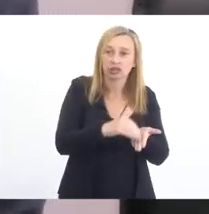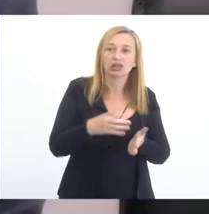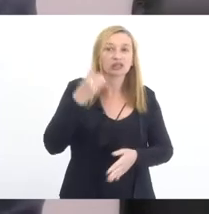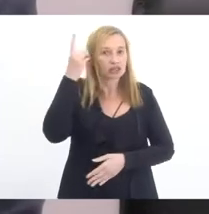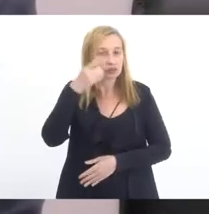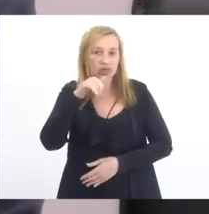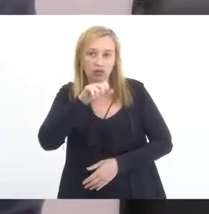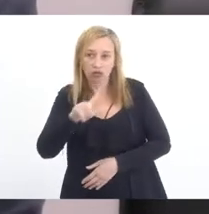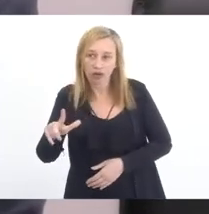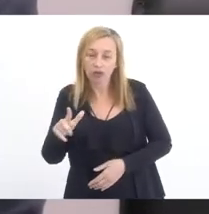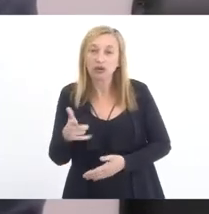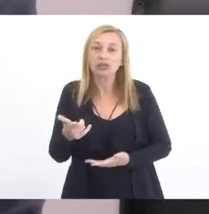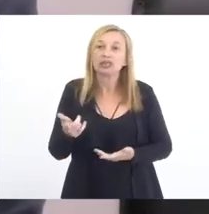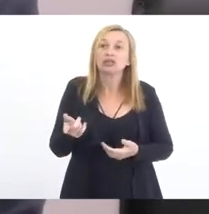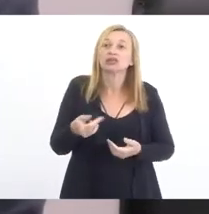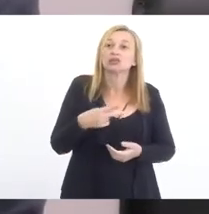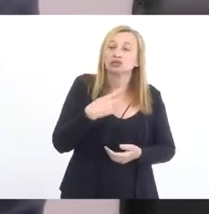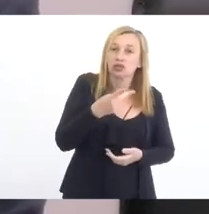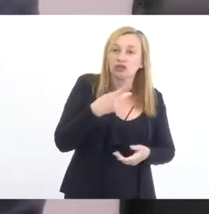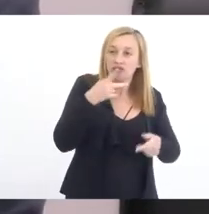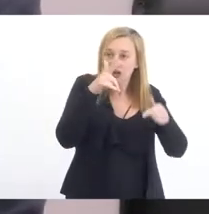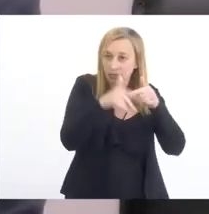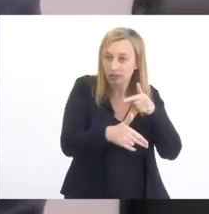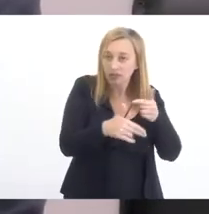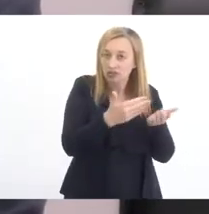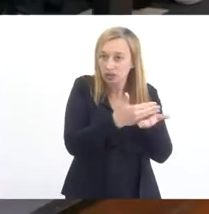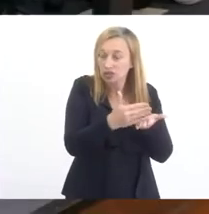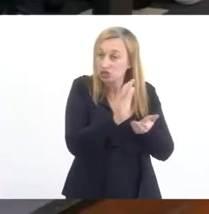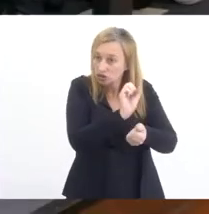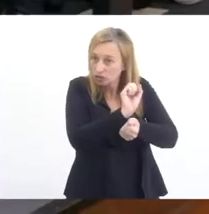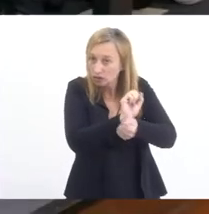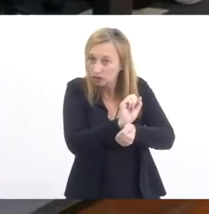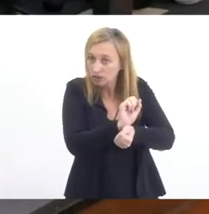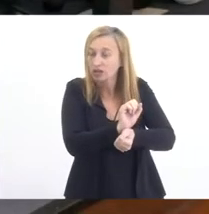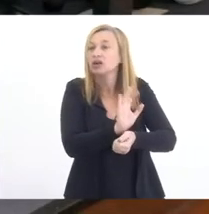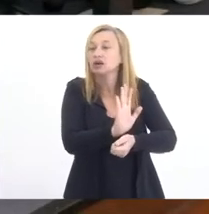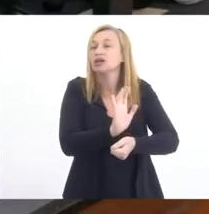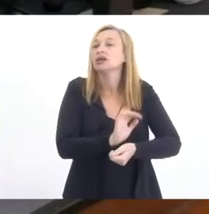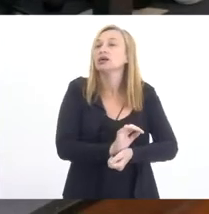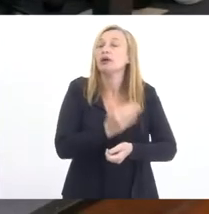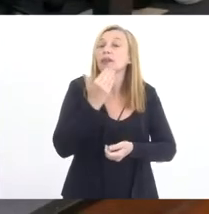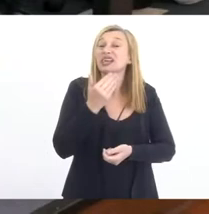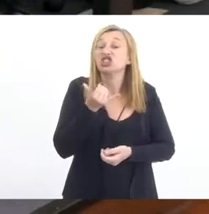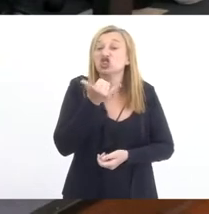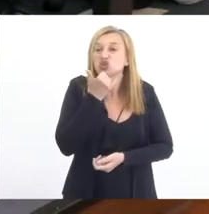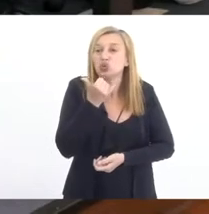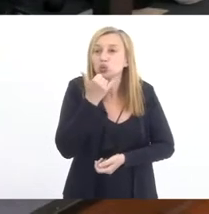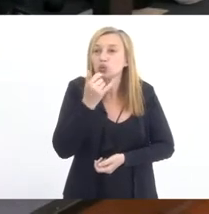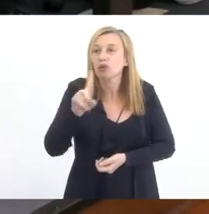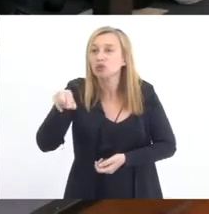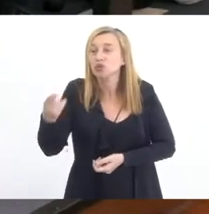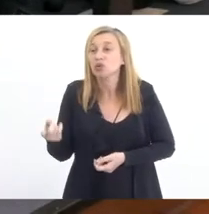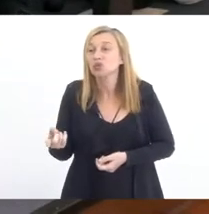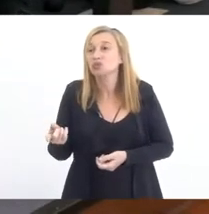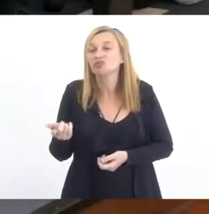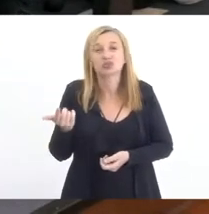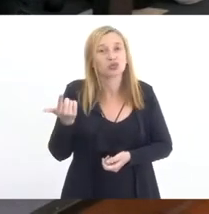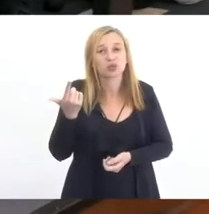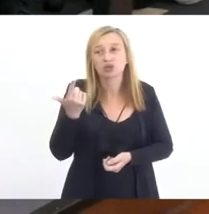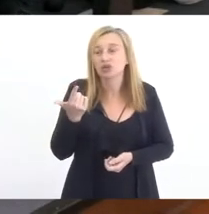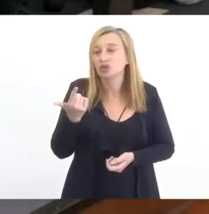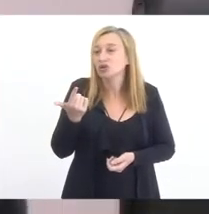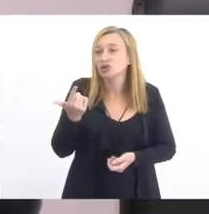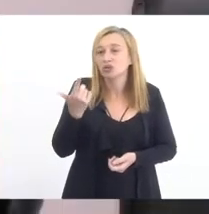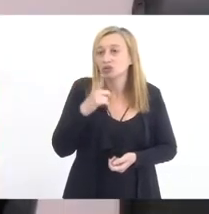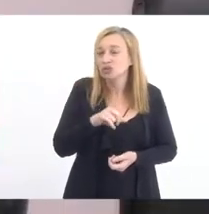Noel de Carvalho, que teve a sua fala interrompida no início, já vou passar a palavra para vocês. Pedir desculpa aos demais que eu não consegui garantir o uso da palavra,